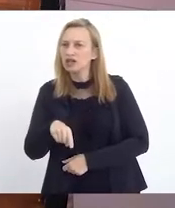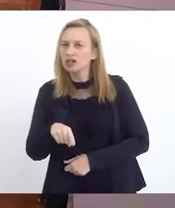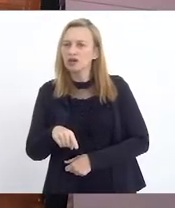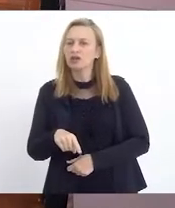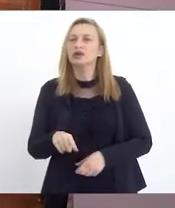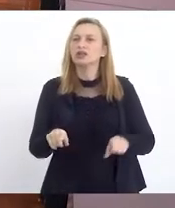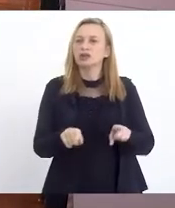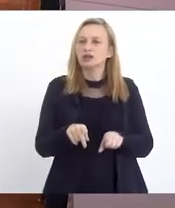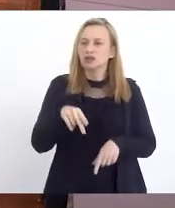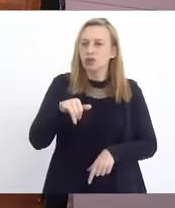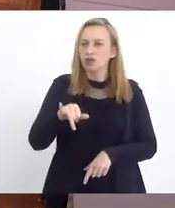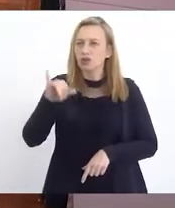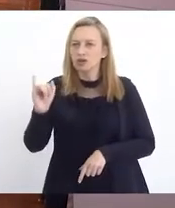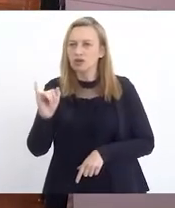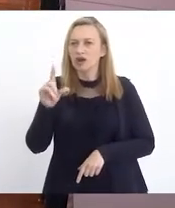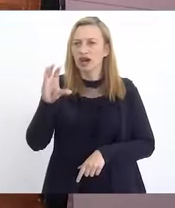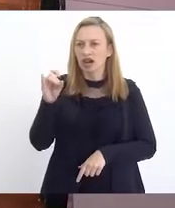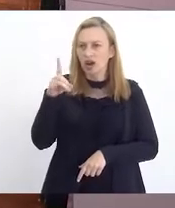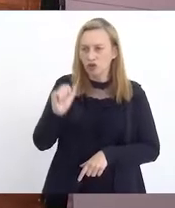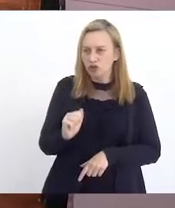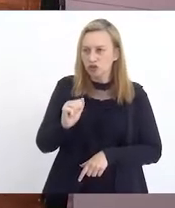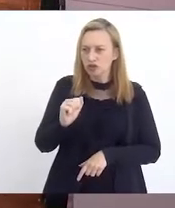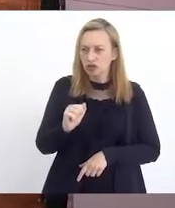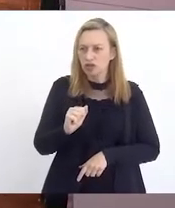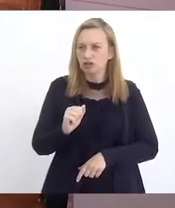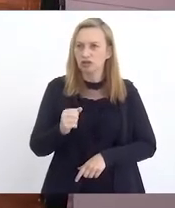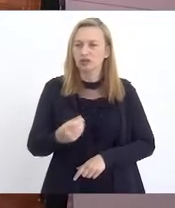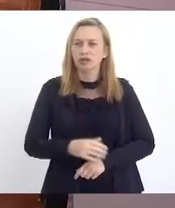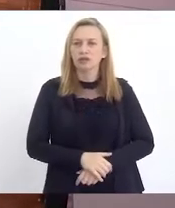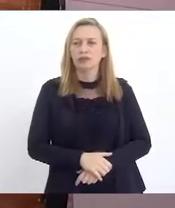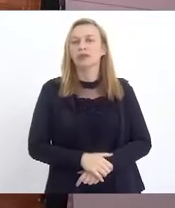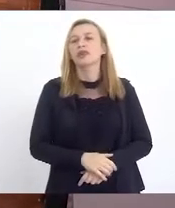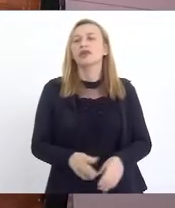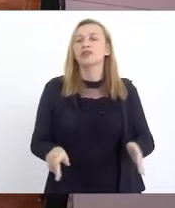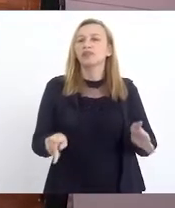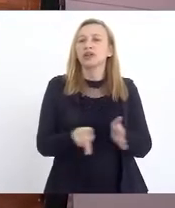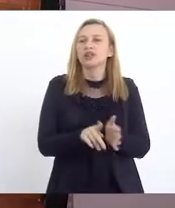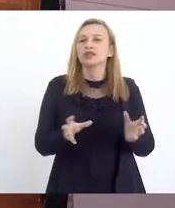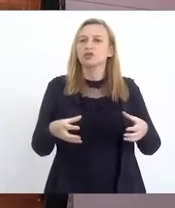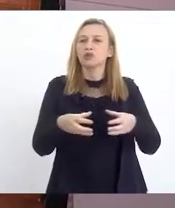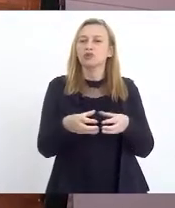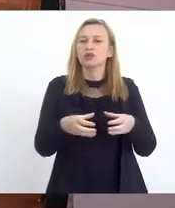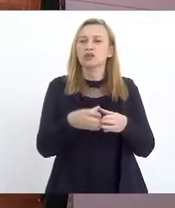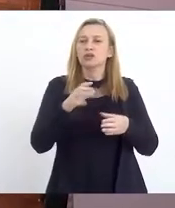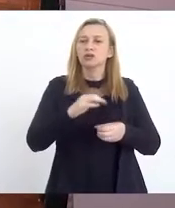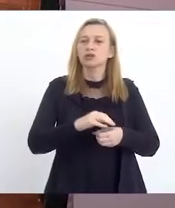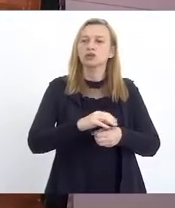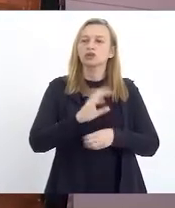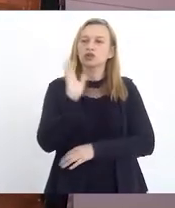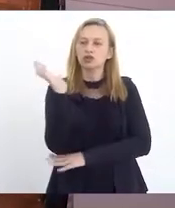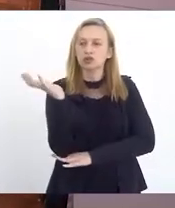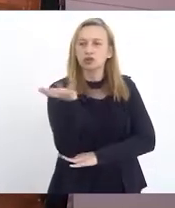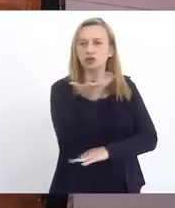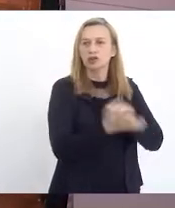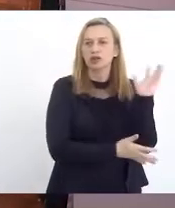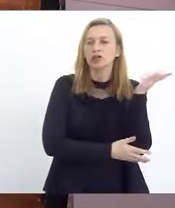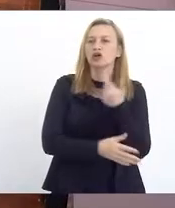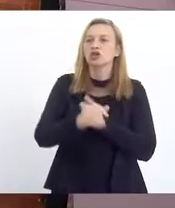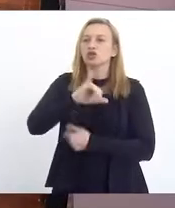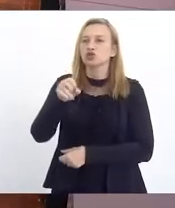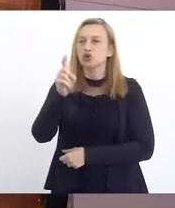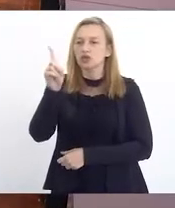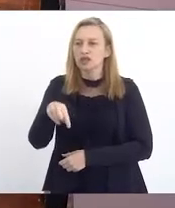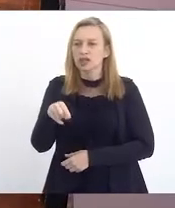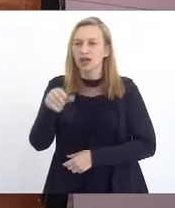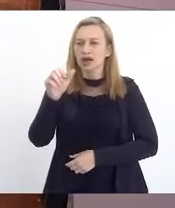Nova Iguaçu a Cláudia Conceição, que também faz parte da Comissão de Meio Ambiente. E está presente José